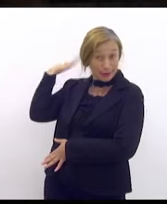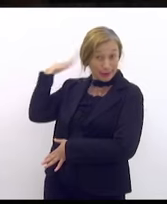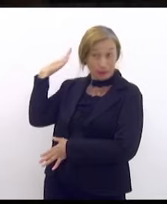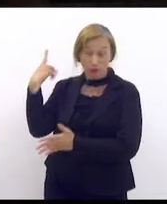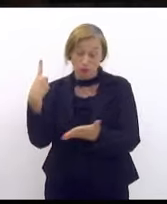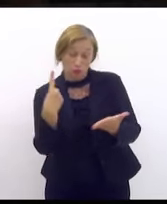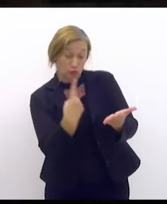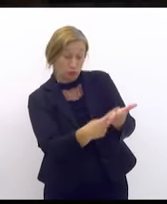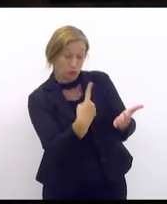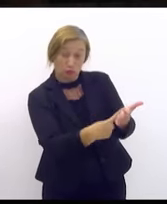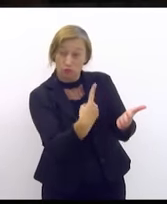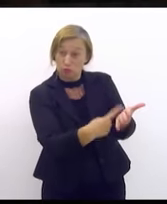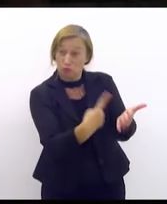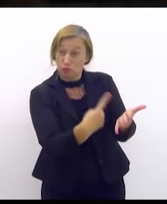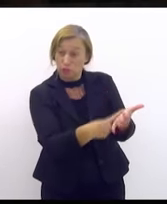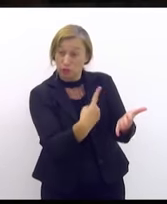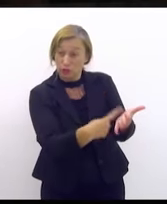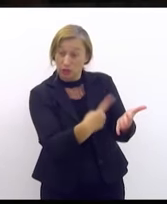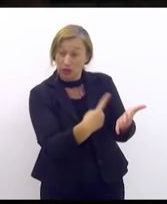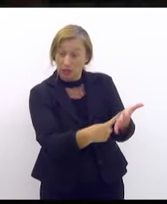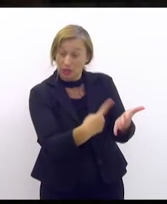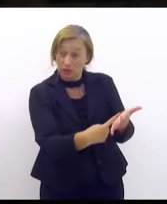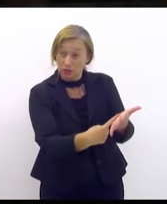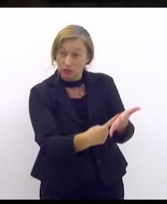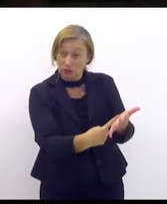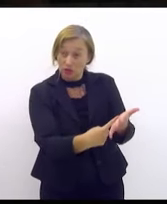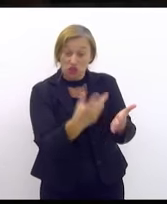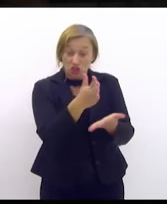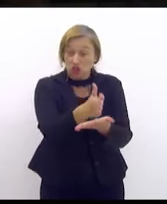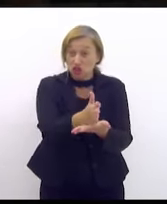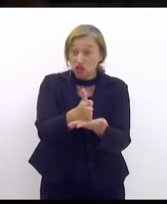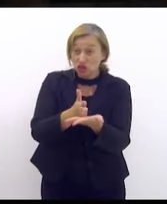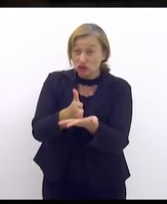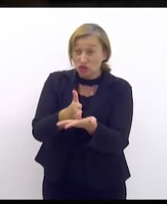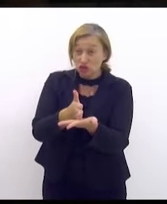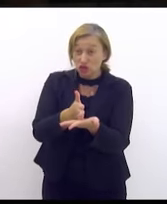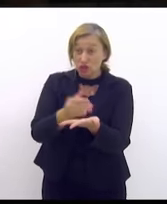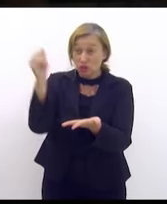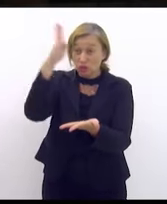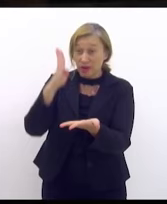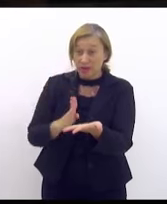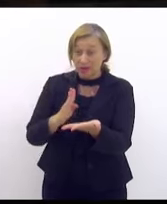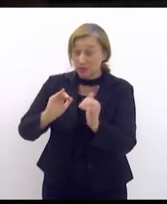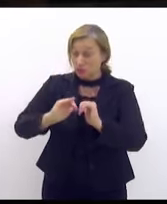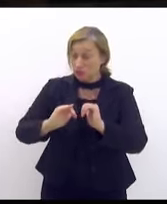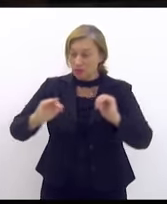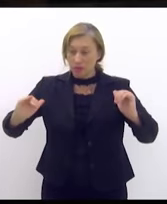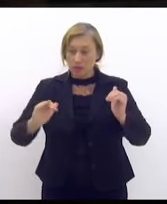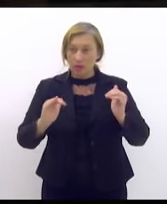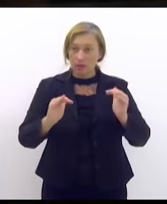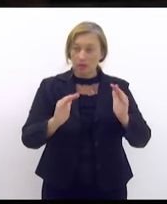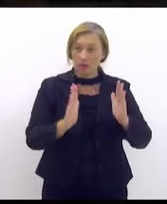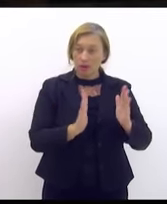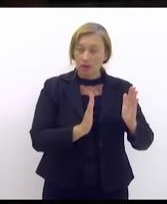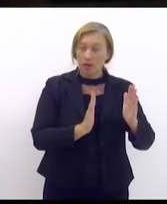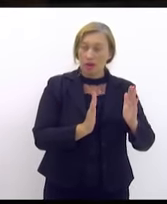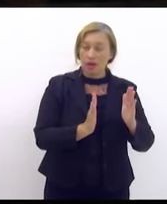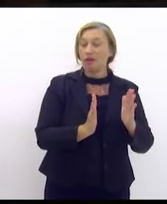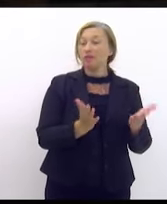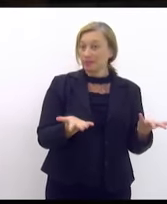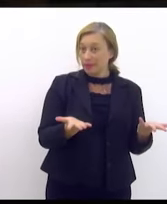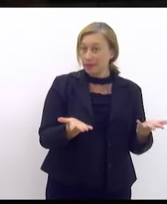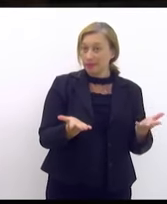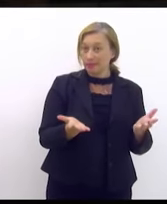deses Ilhas dividia o Brasil ao meio metade e o Brasil é